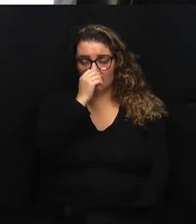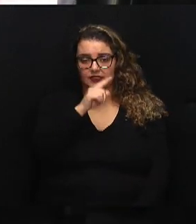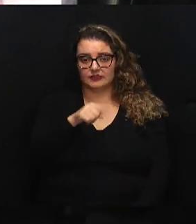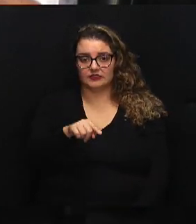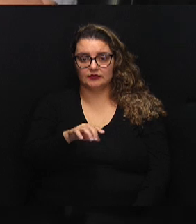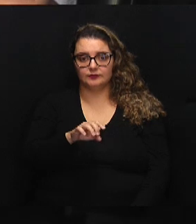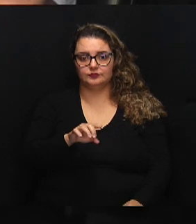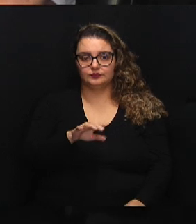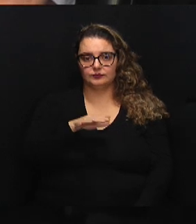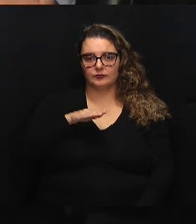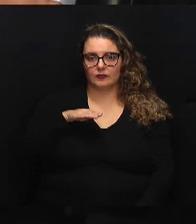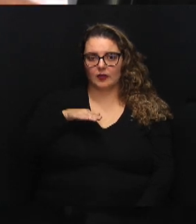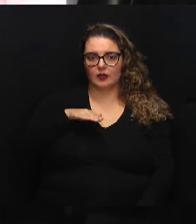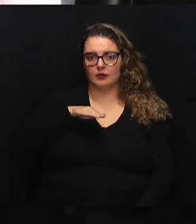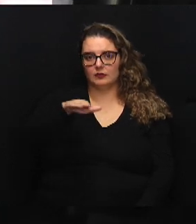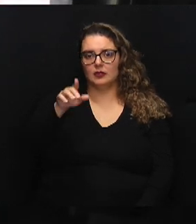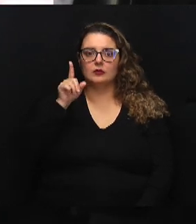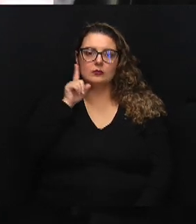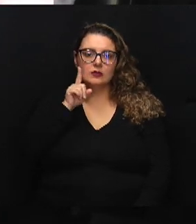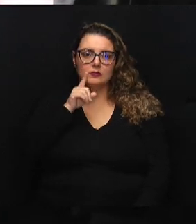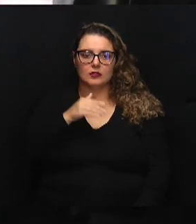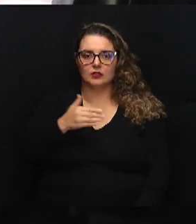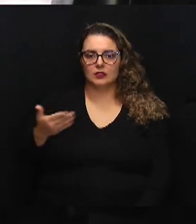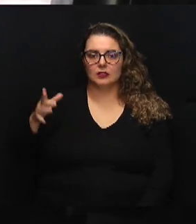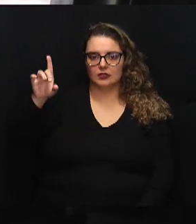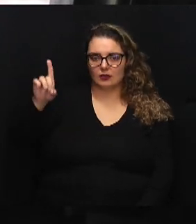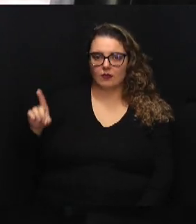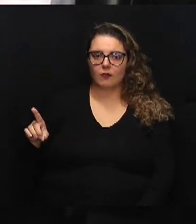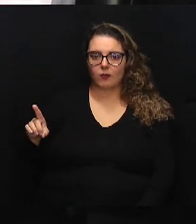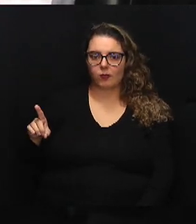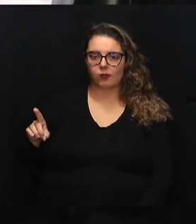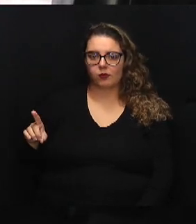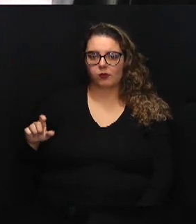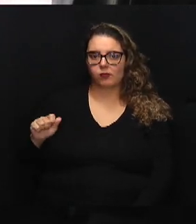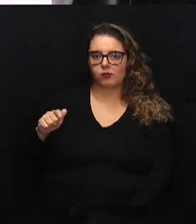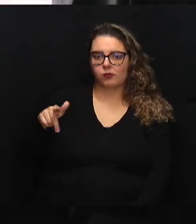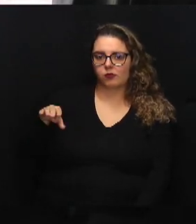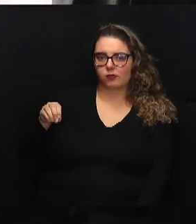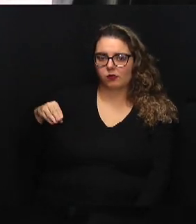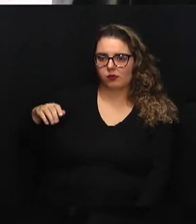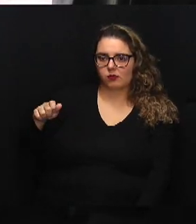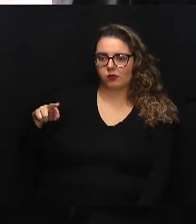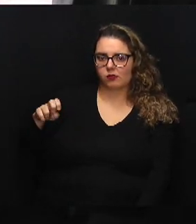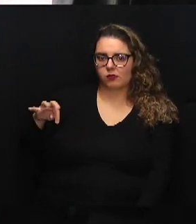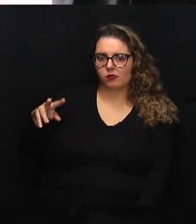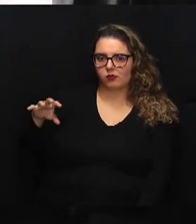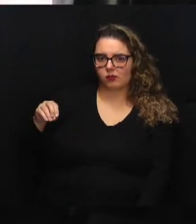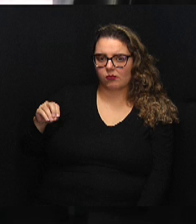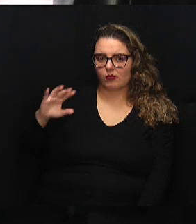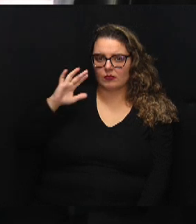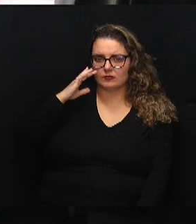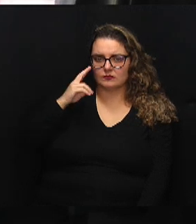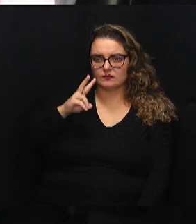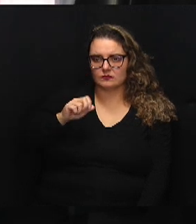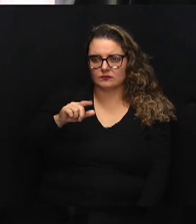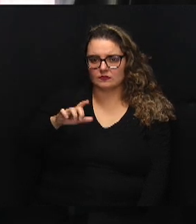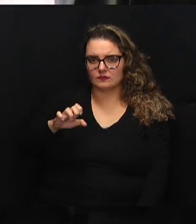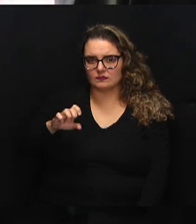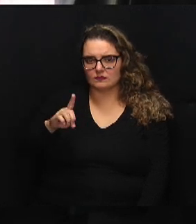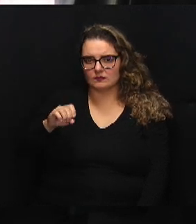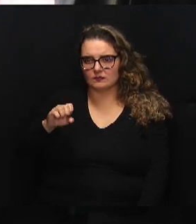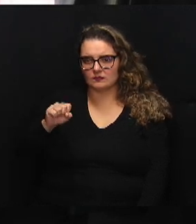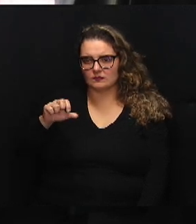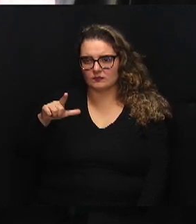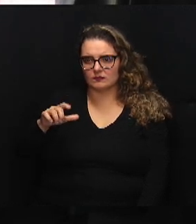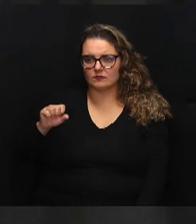direito, para quem está indo para Americana, São Martim, hoje ali, acho que é Vale do Sol que chama? Não, é